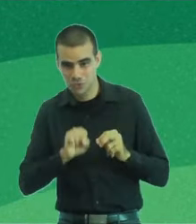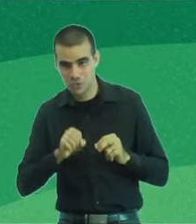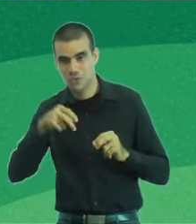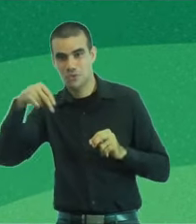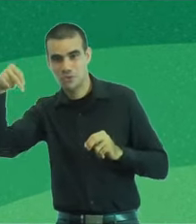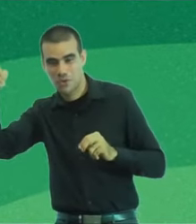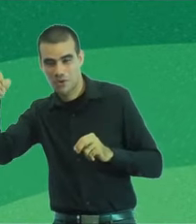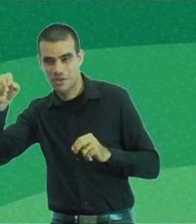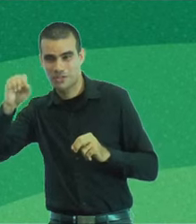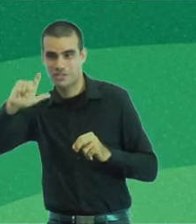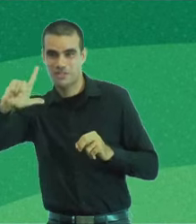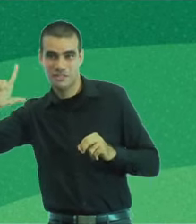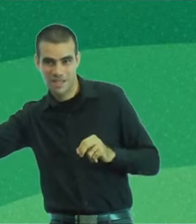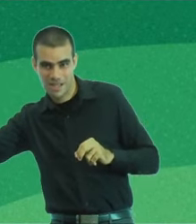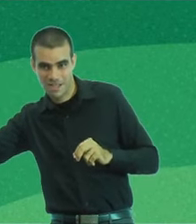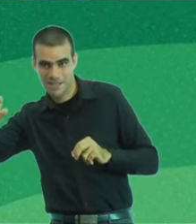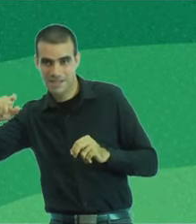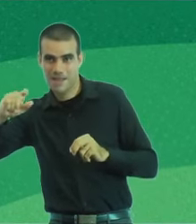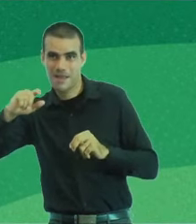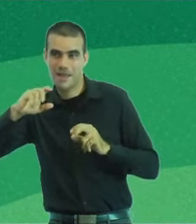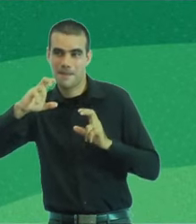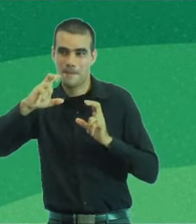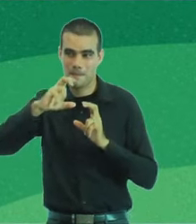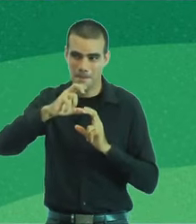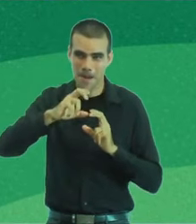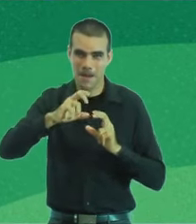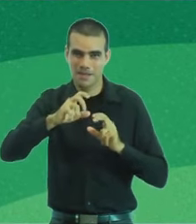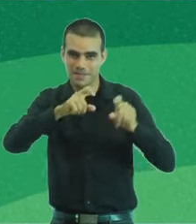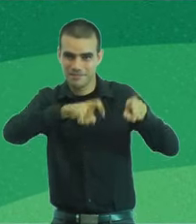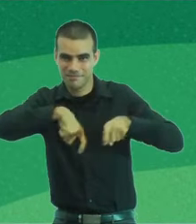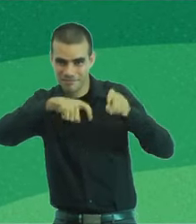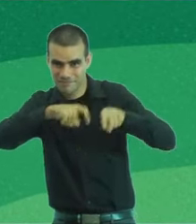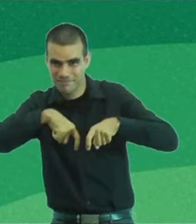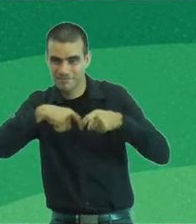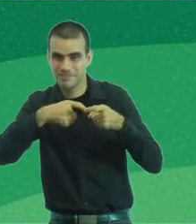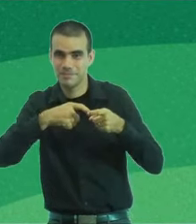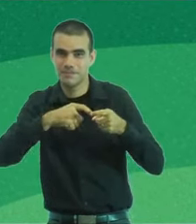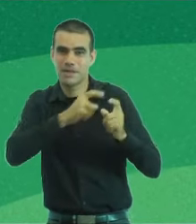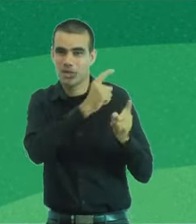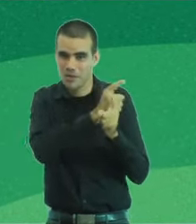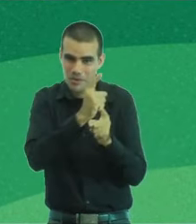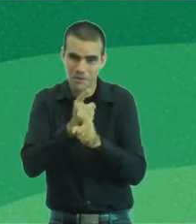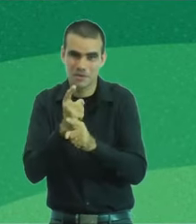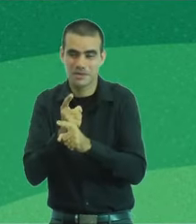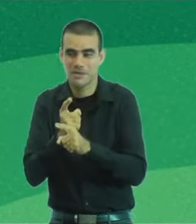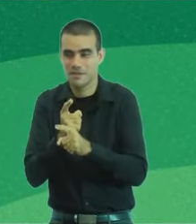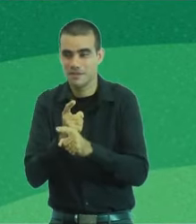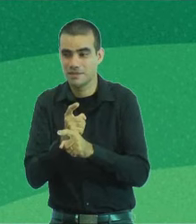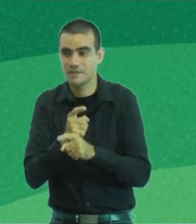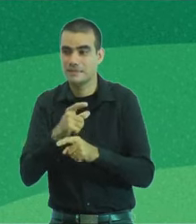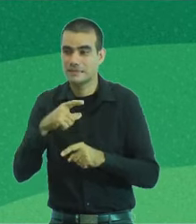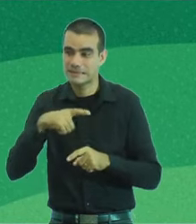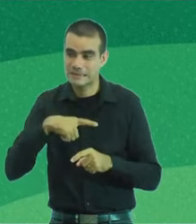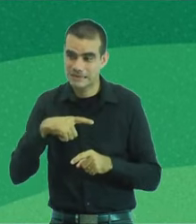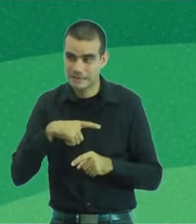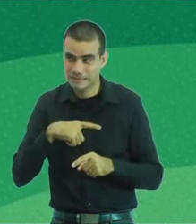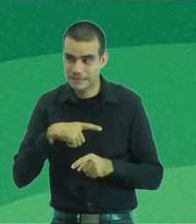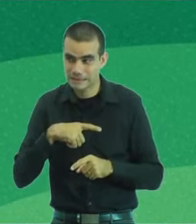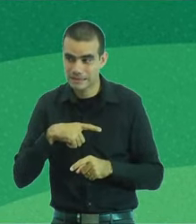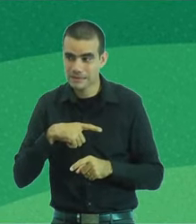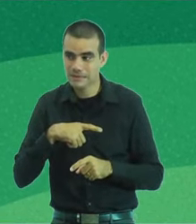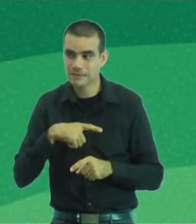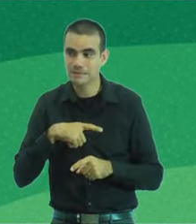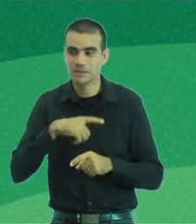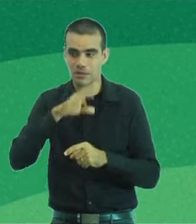Python Sul Python Cerrado e que a gente vai voltar e vai se encontrar de novo a gente sempre tem